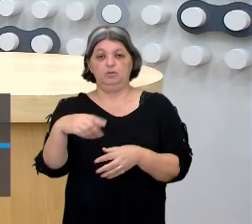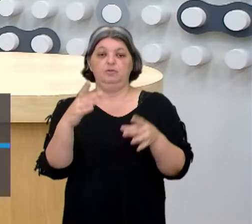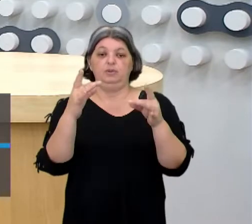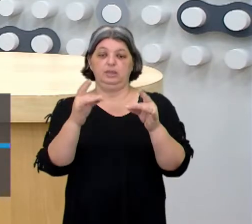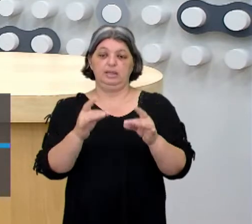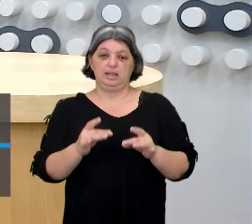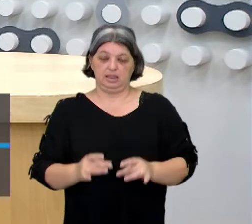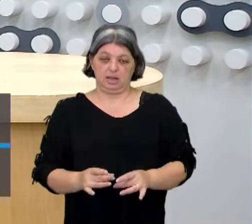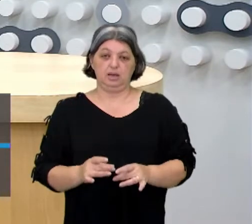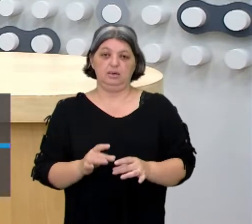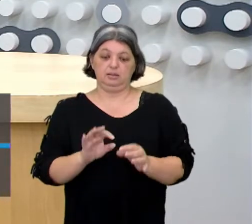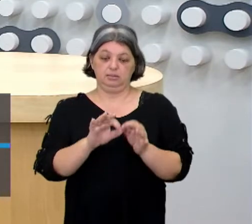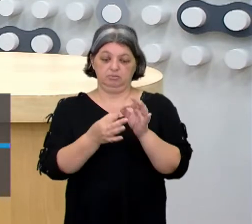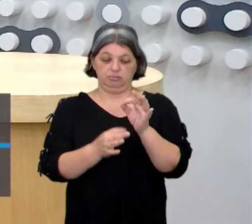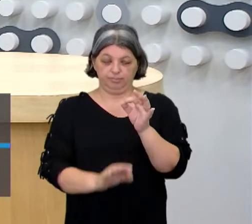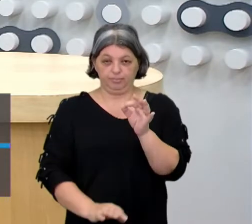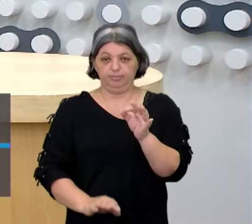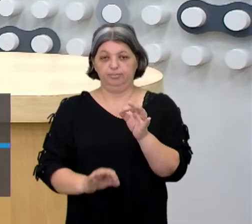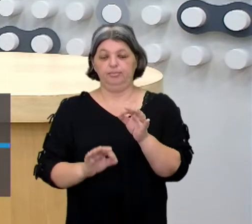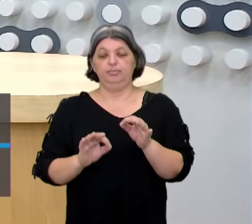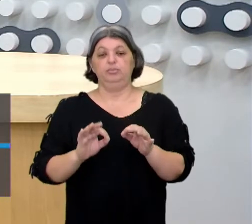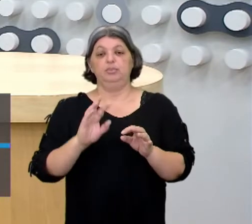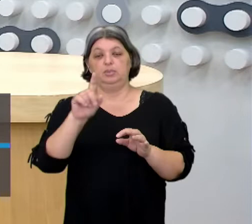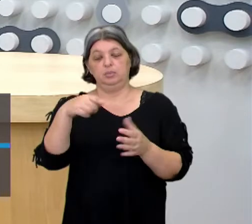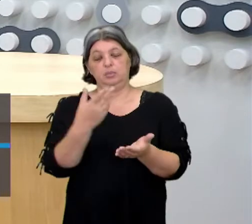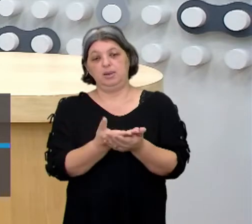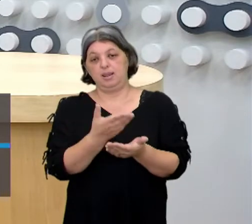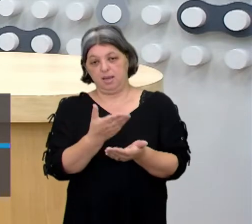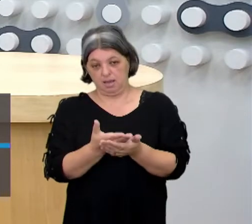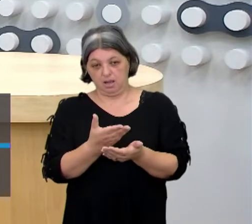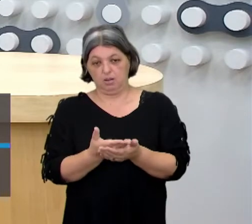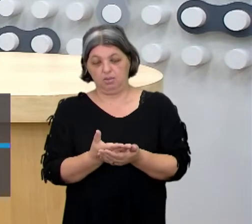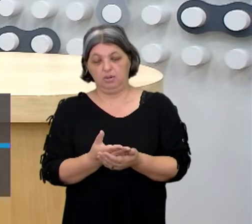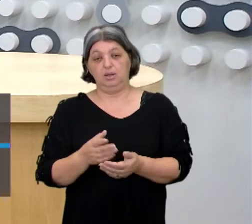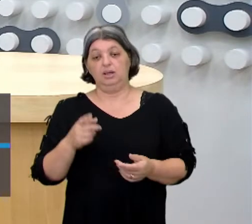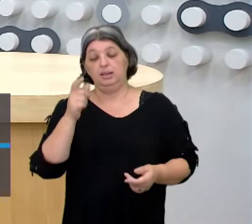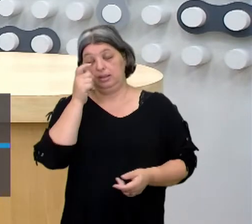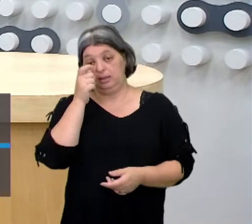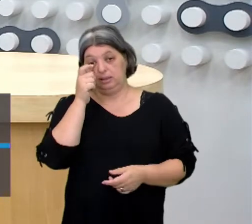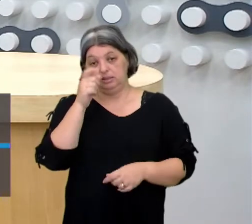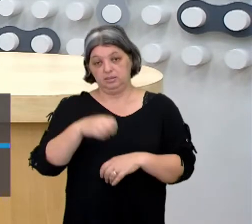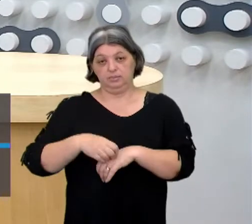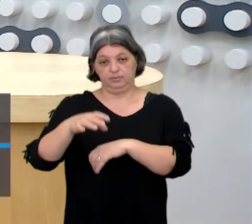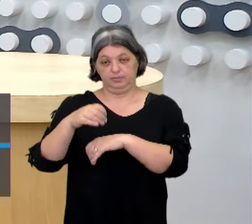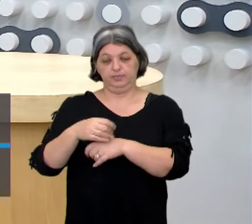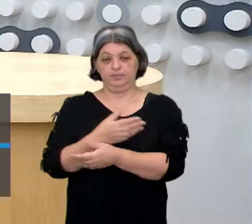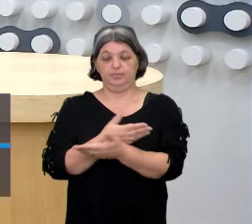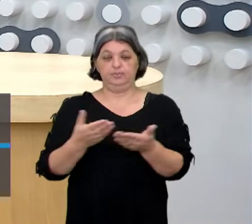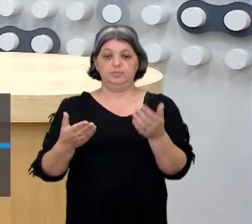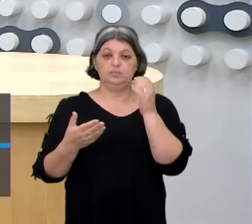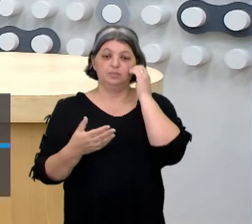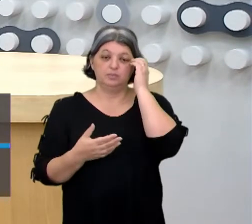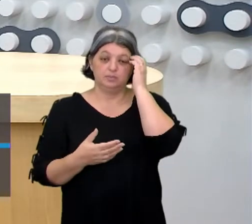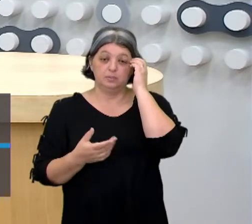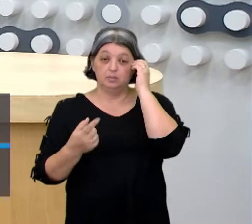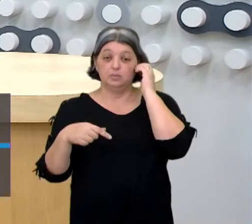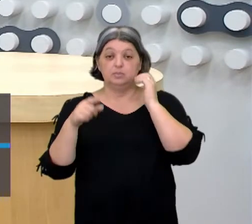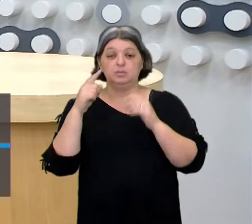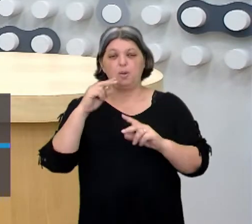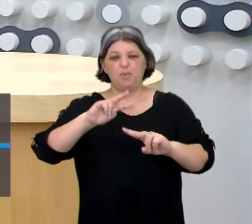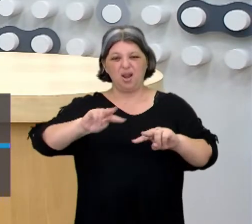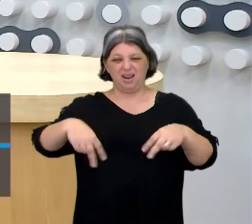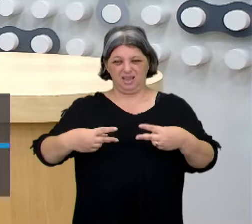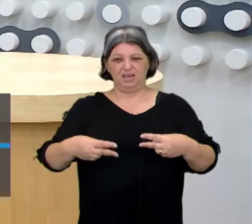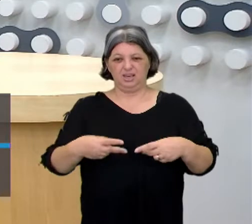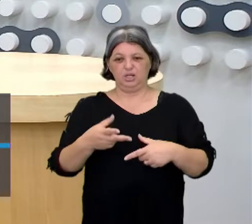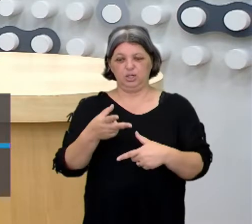ele praticamente na íntegra, né? Durante as aulas, né? Até interessante aí como sugestão, depois de vocês pegarem esse link aí do